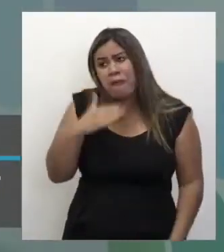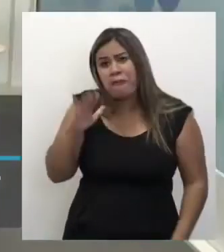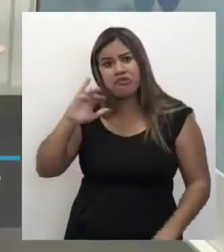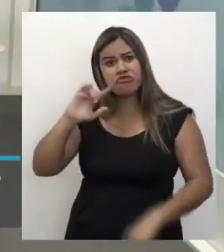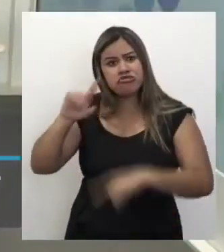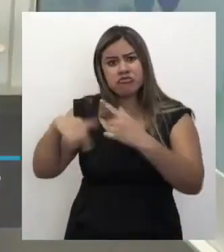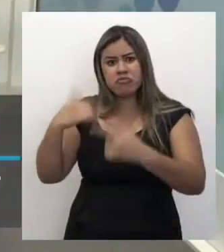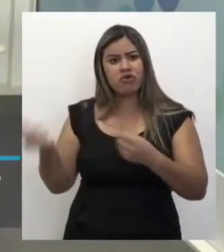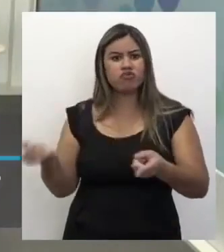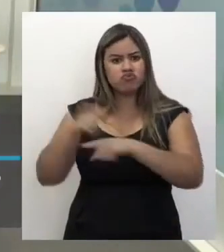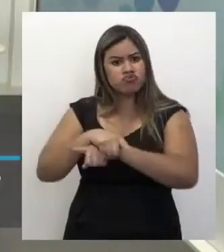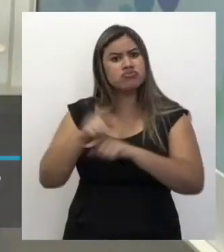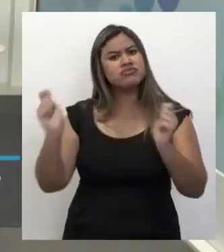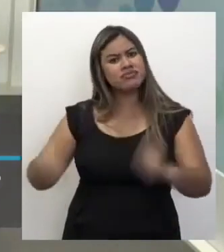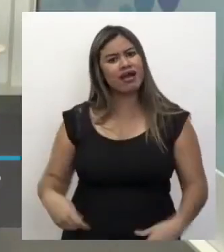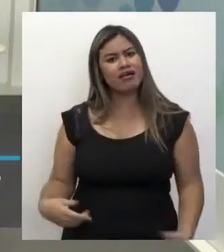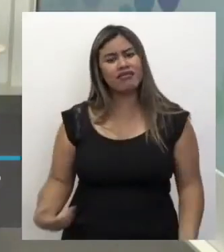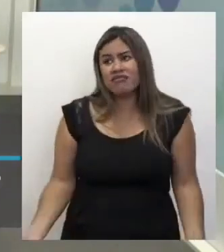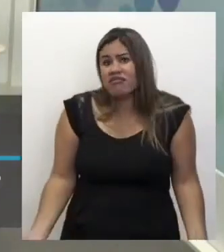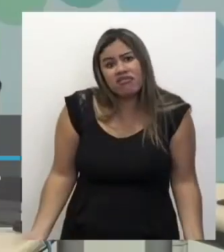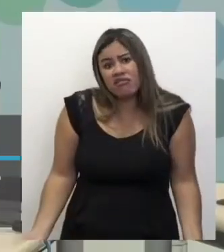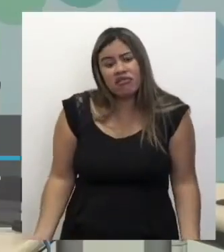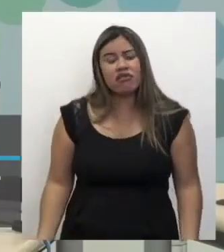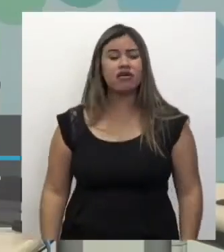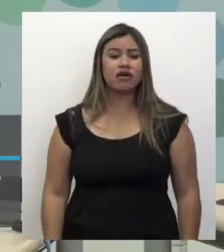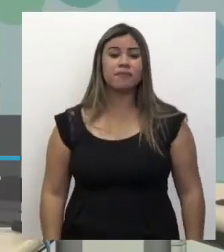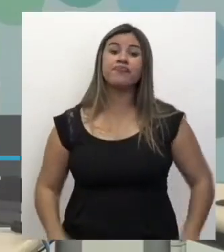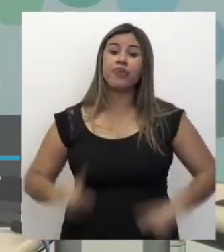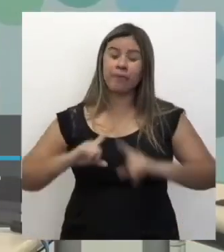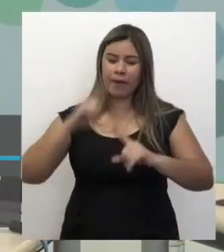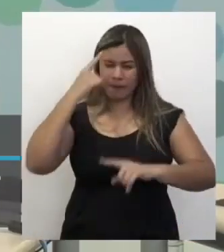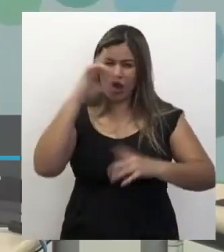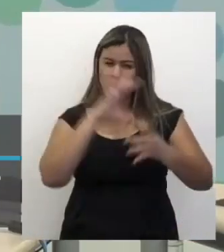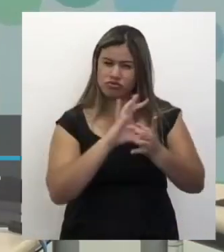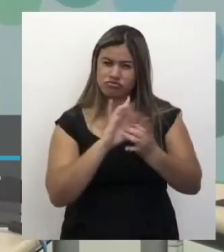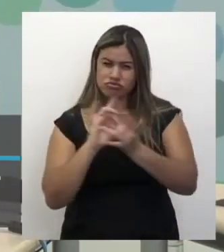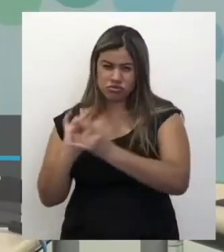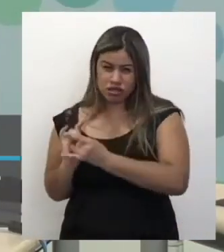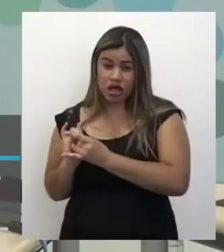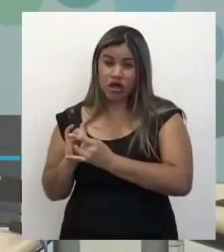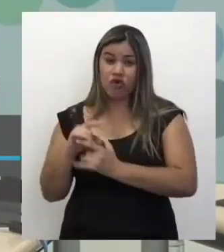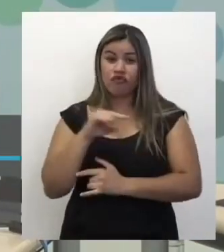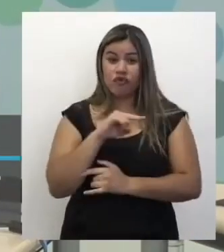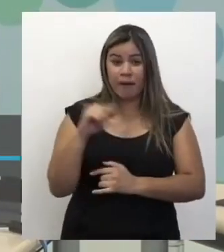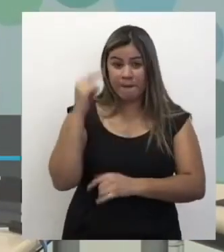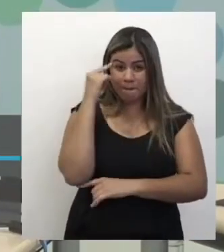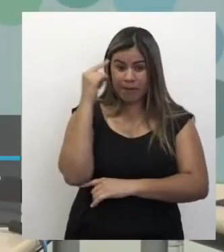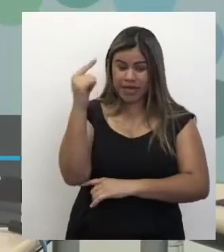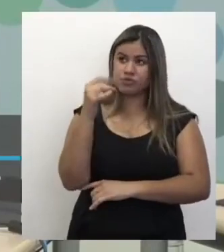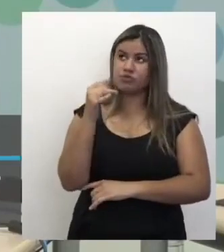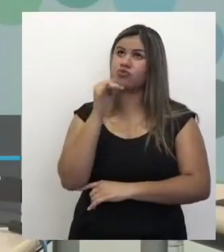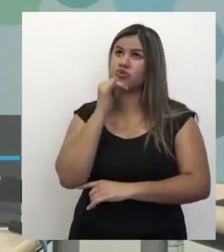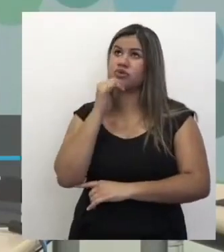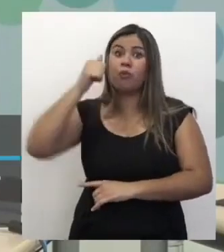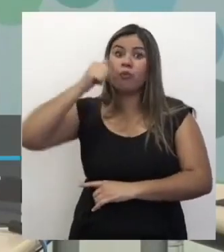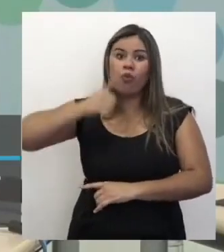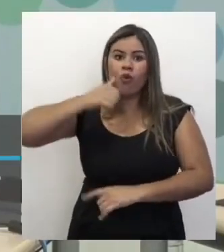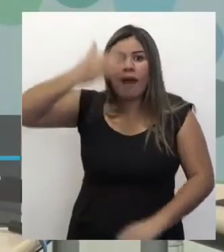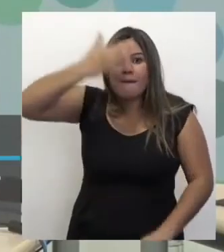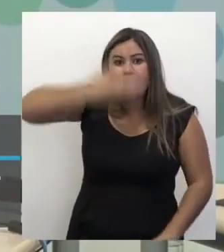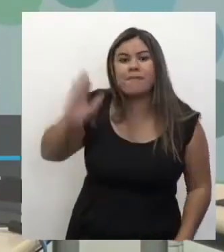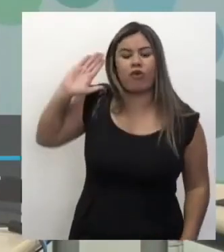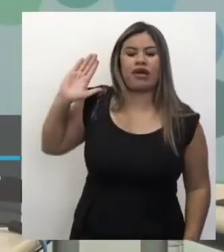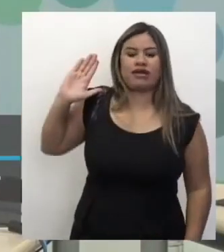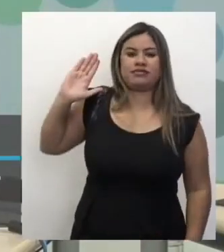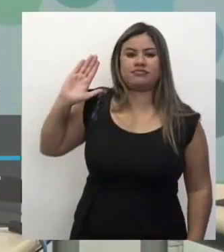eu ainda acho que nesse contexto, por exemplo, foi focado só a jura dela, né? Não houve